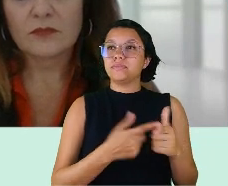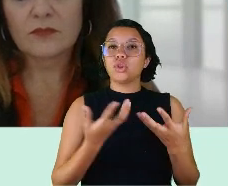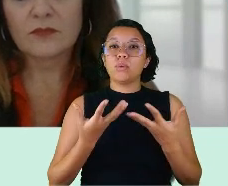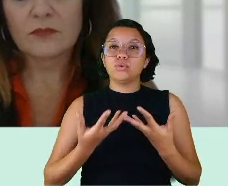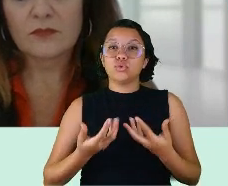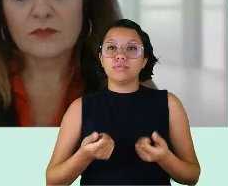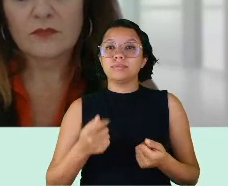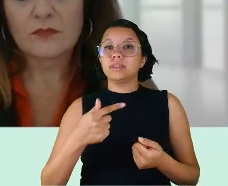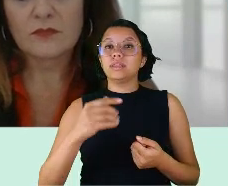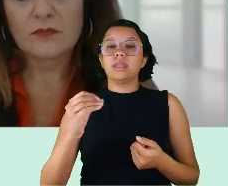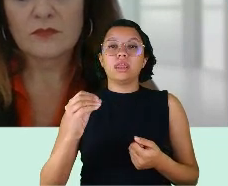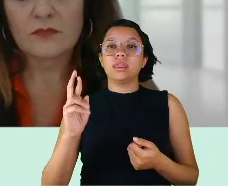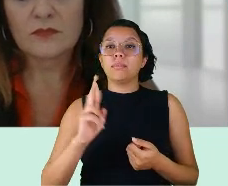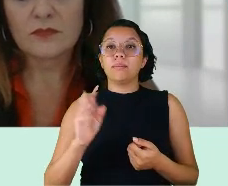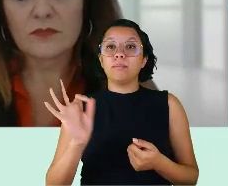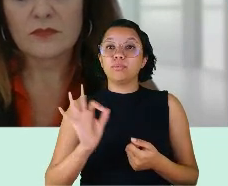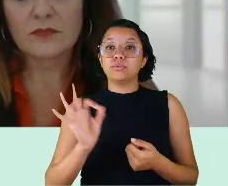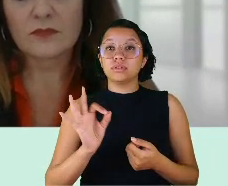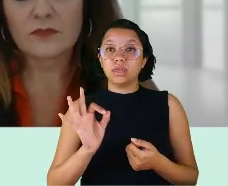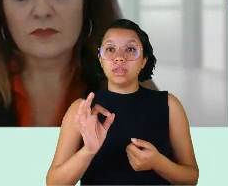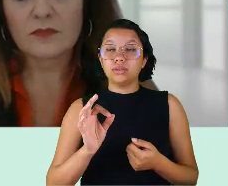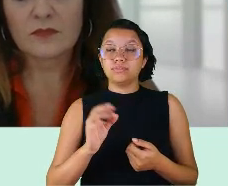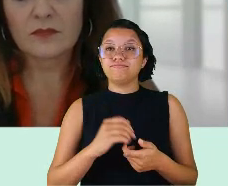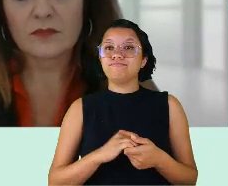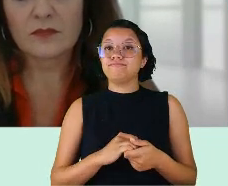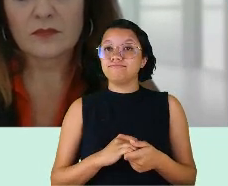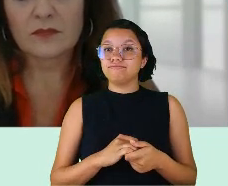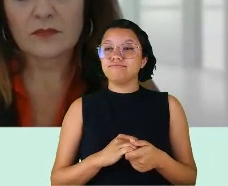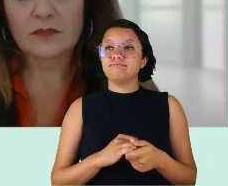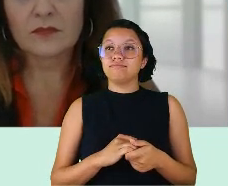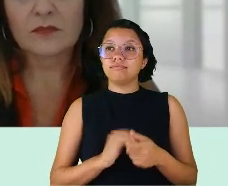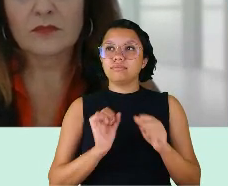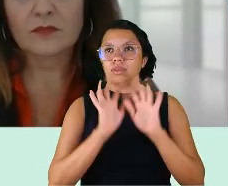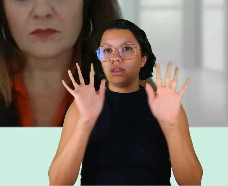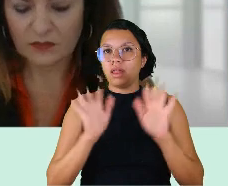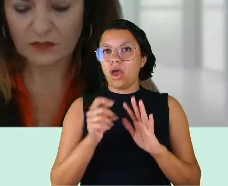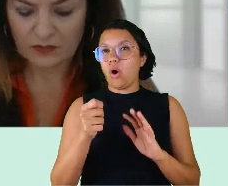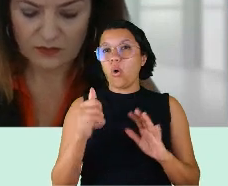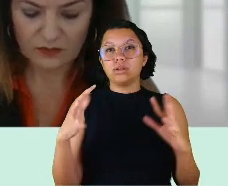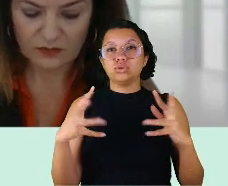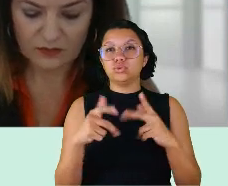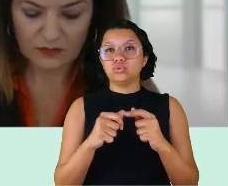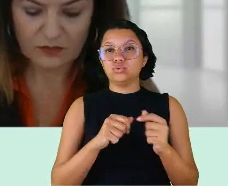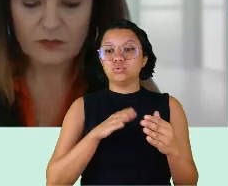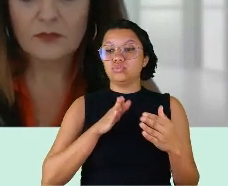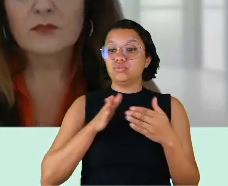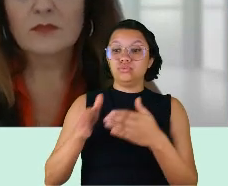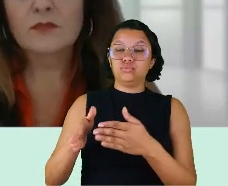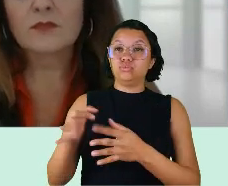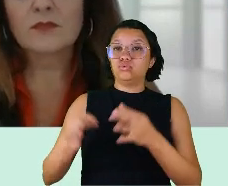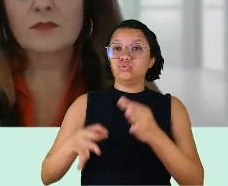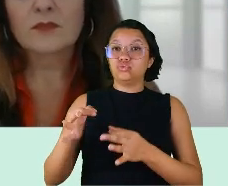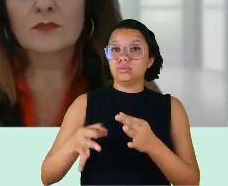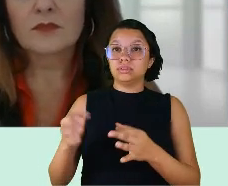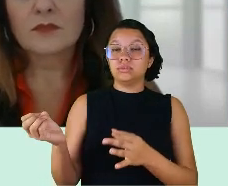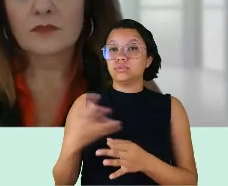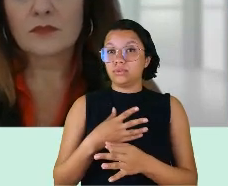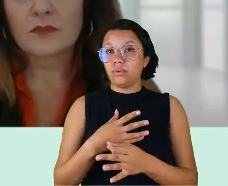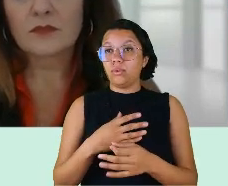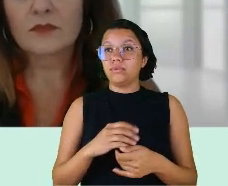absorvemos 70% disso. Né? Evidentemente que quase tudo foi parar nos juizados, né, os novos,